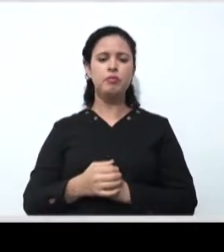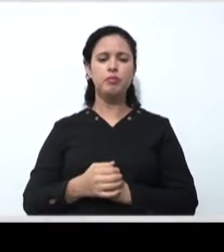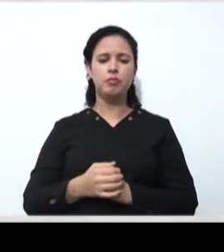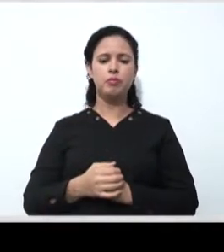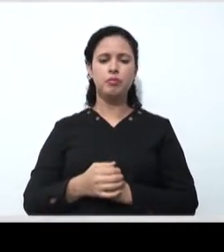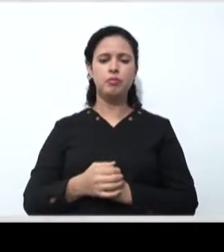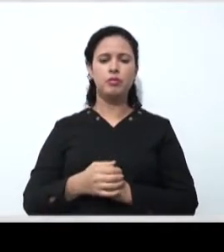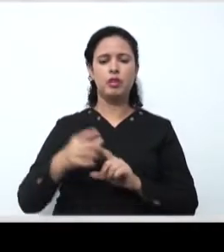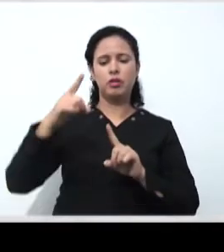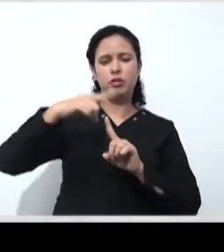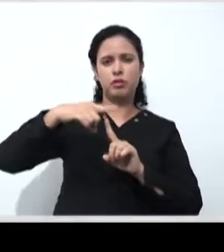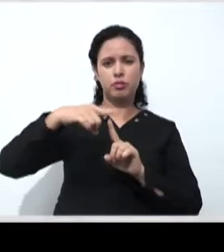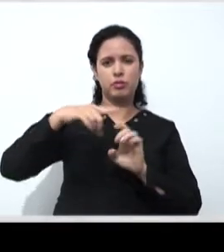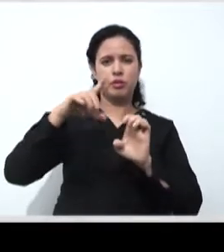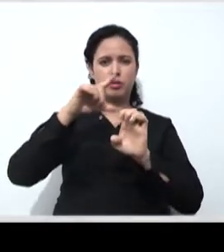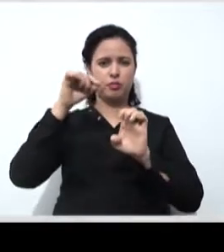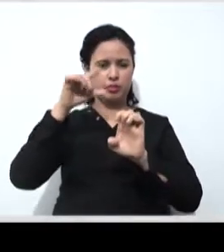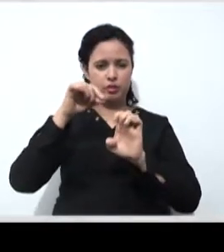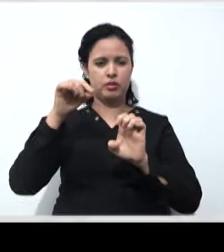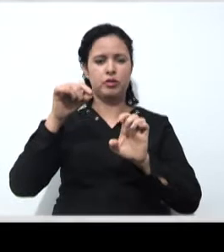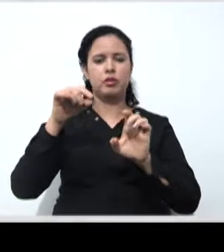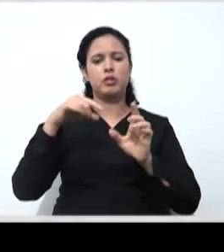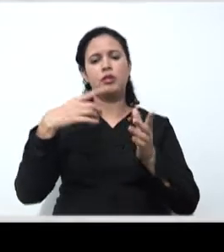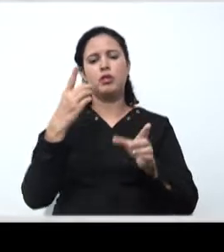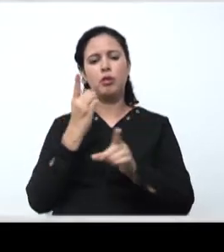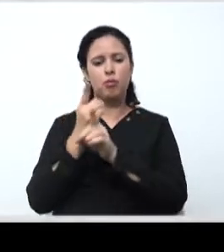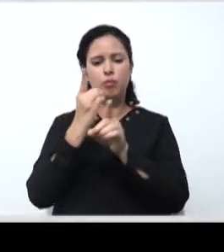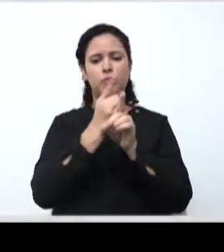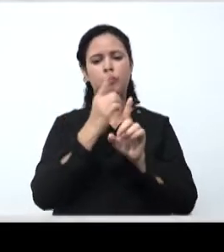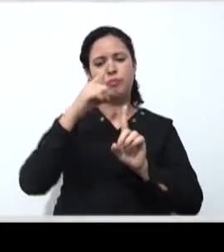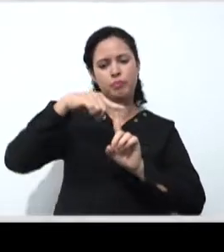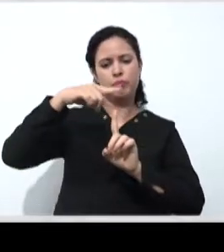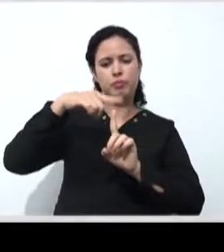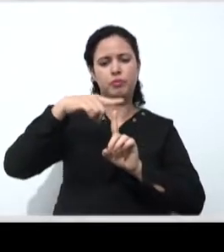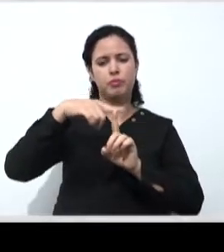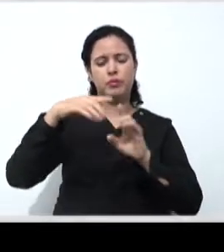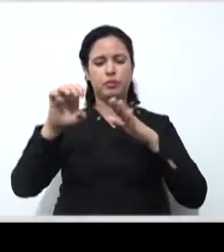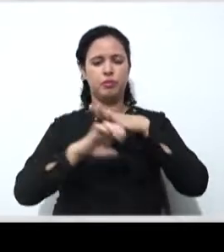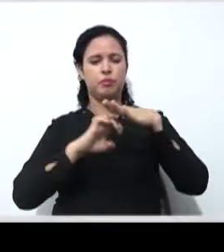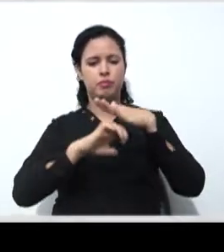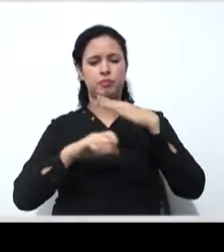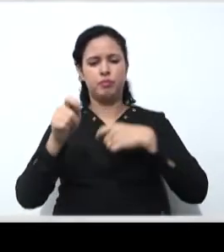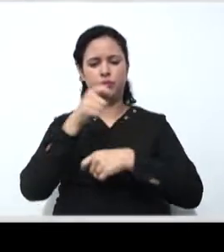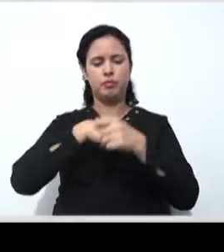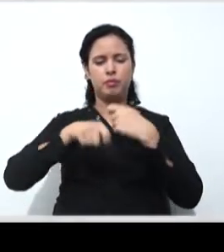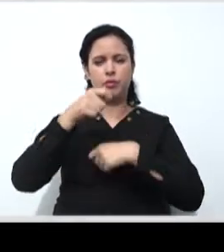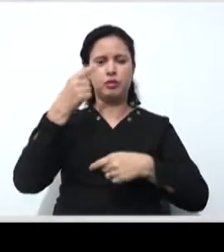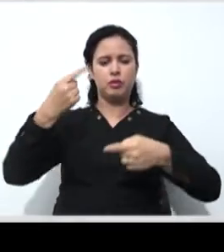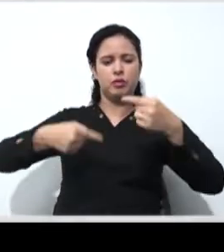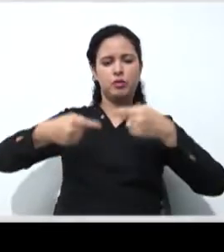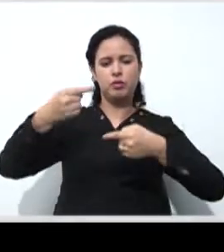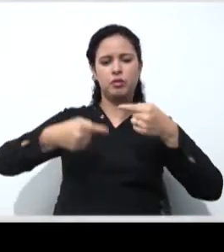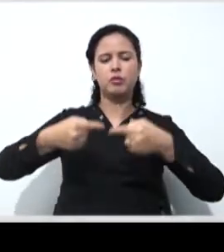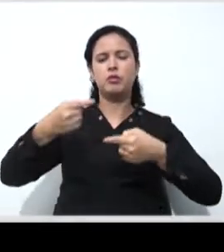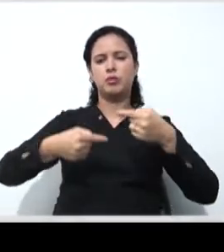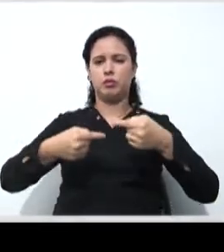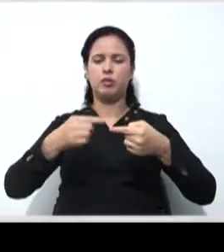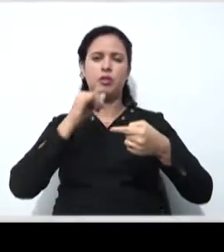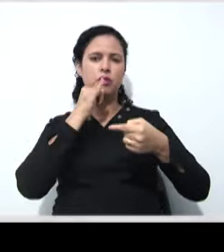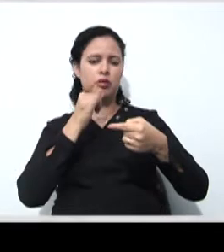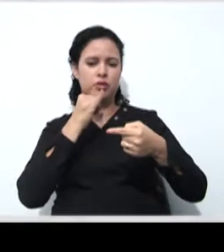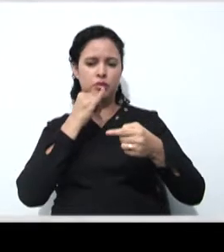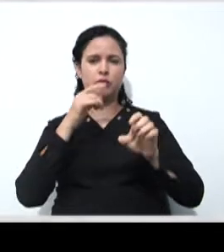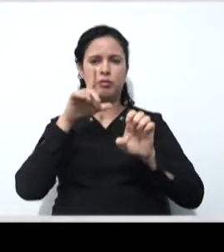de empreendedores, identificar o tipo de empresas e negócio, discutir os casos de empreendedores, discutir casos de